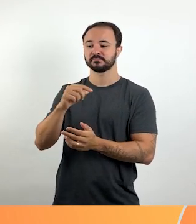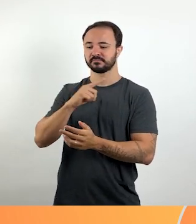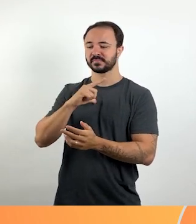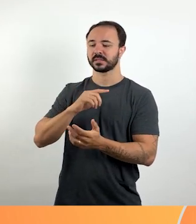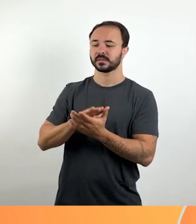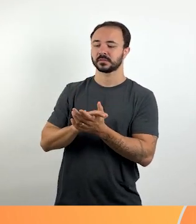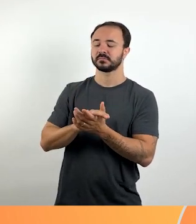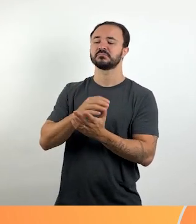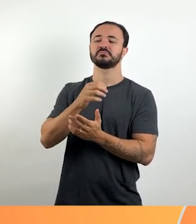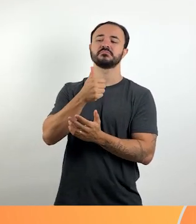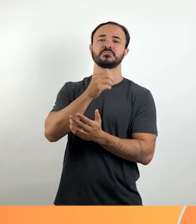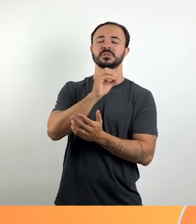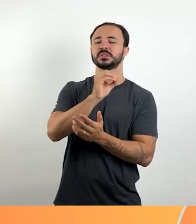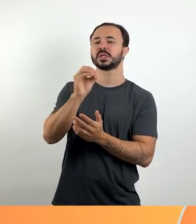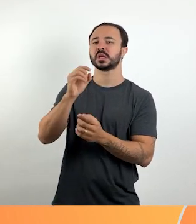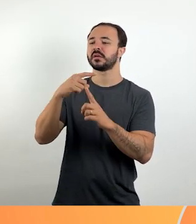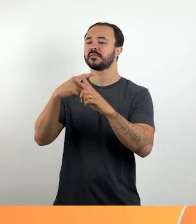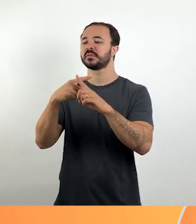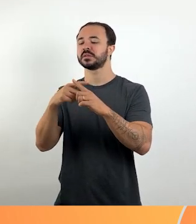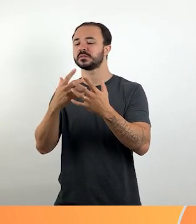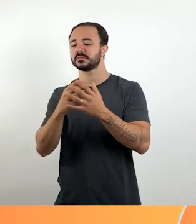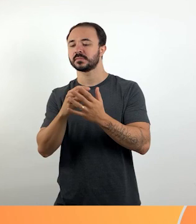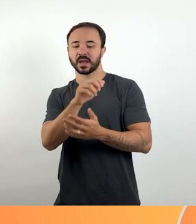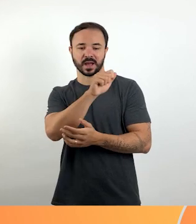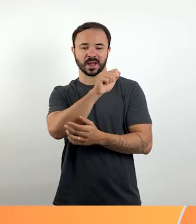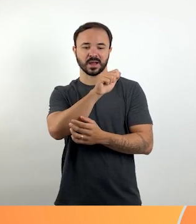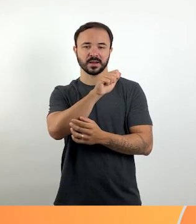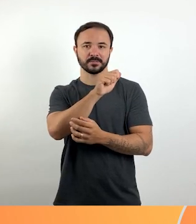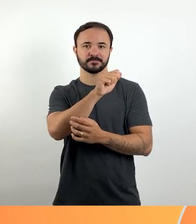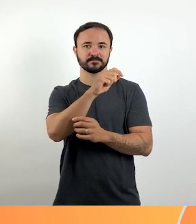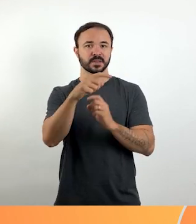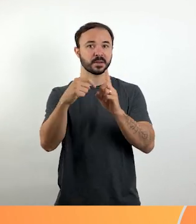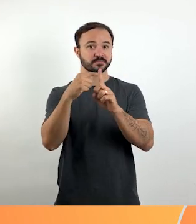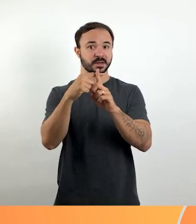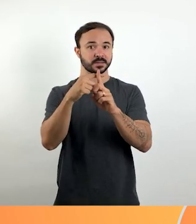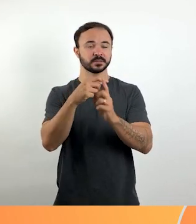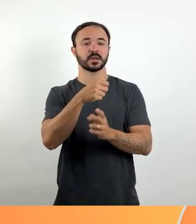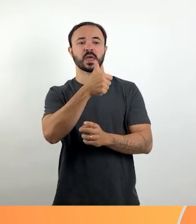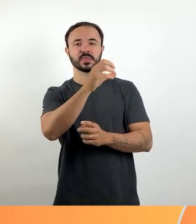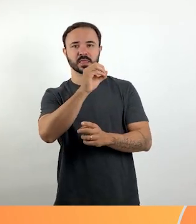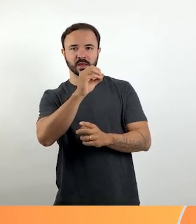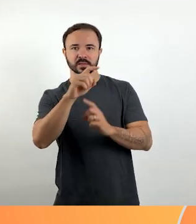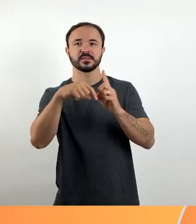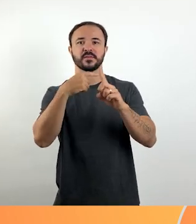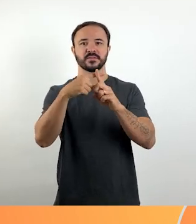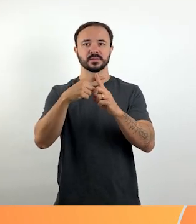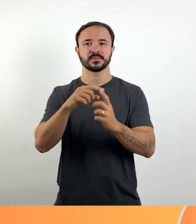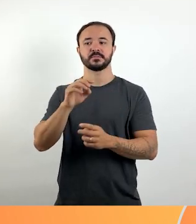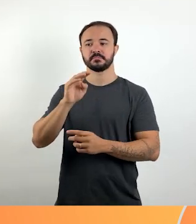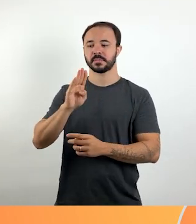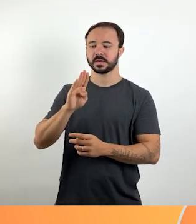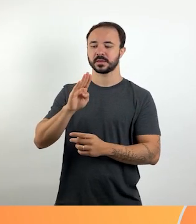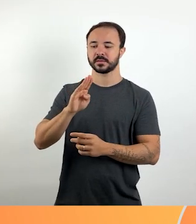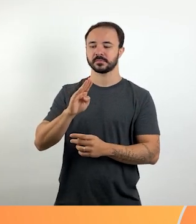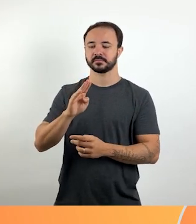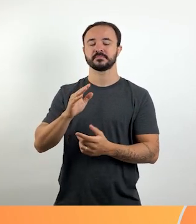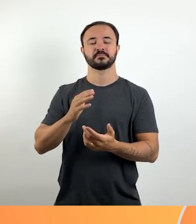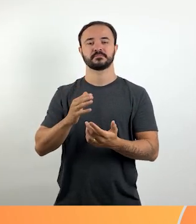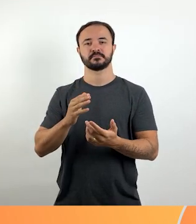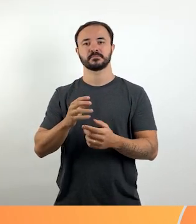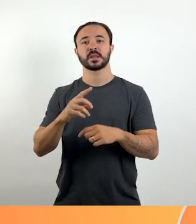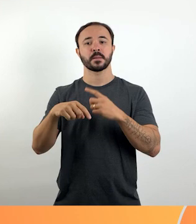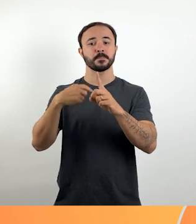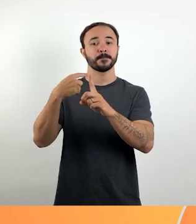vezes A mais 10 vezes B, já que o B é o algarismo das dezenas,